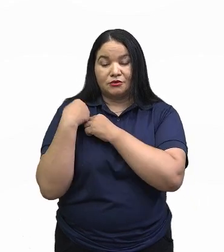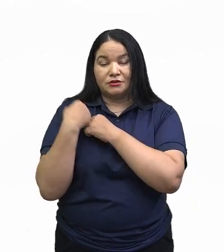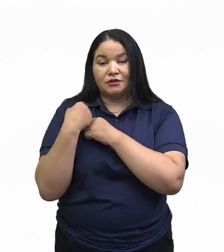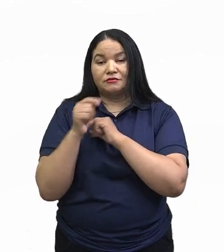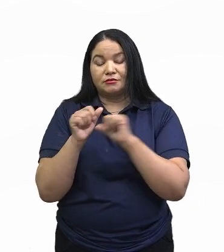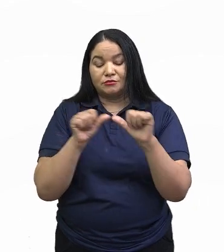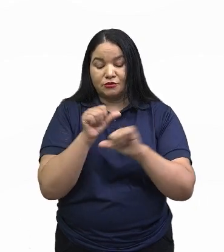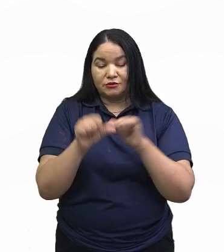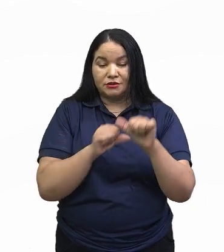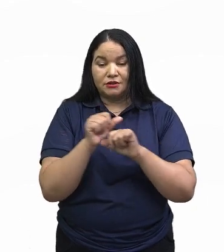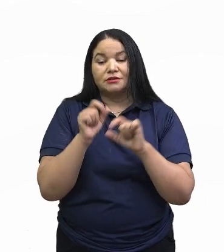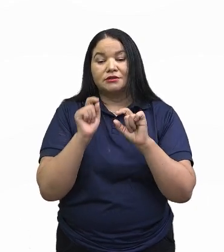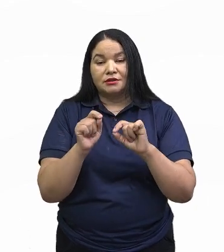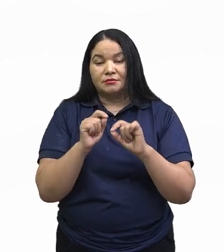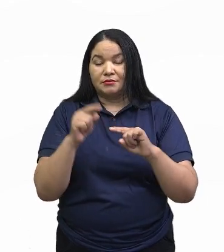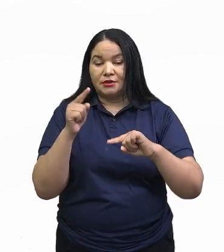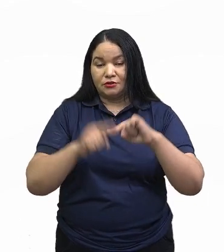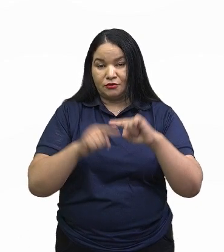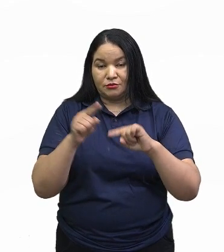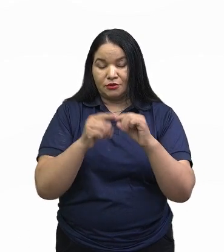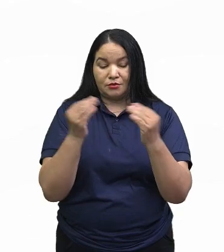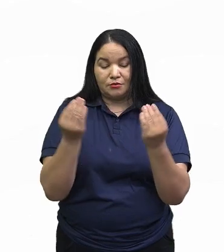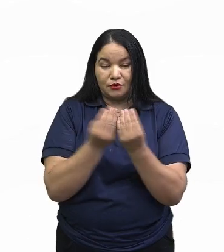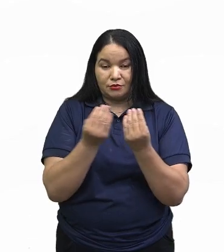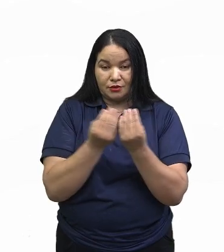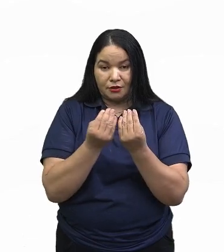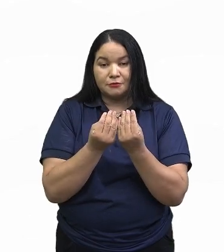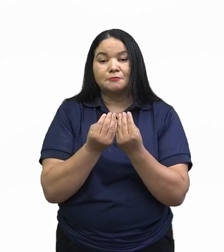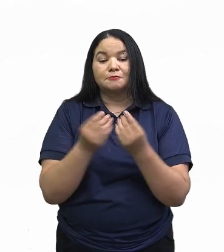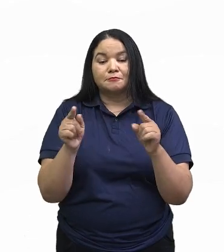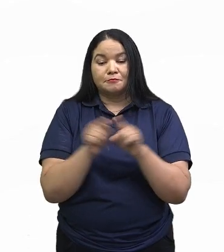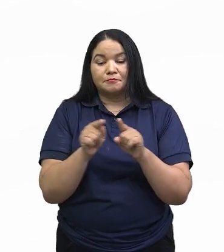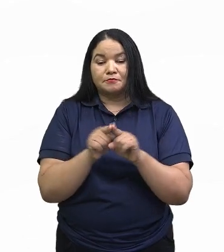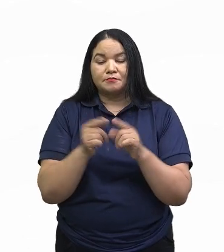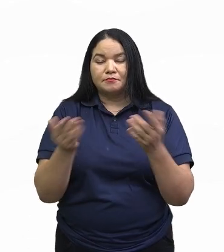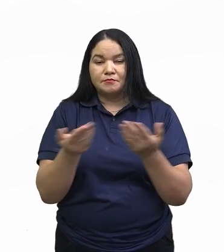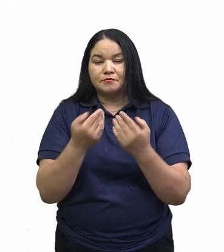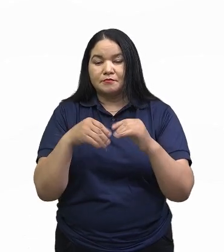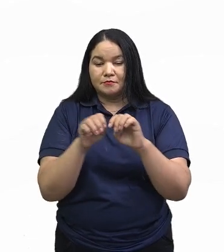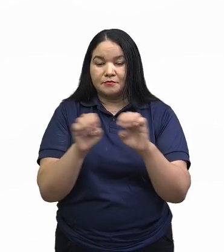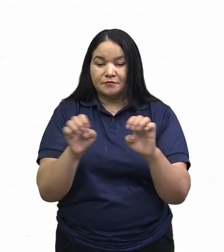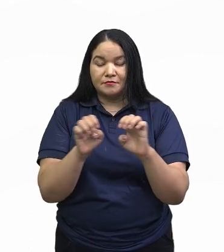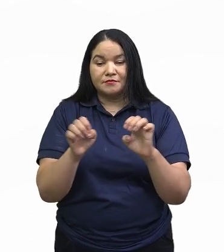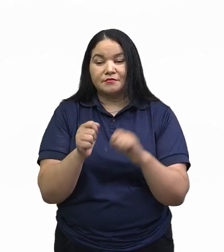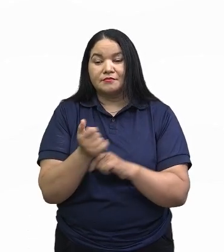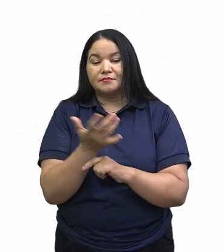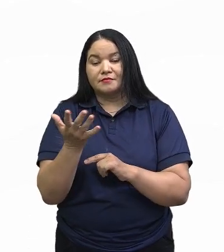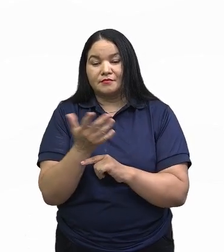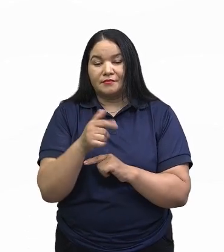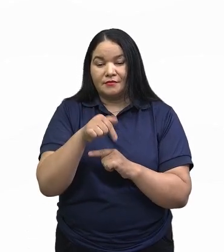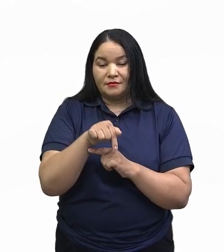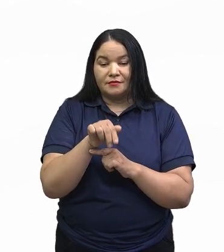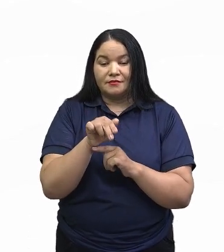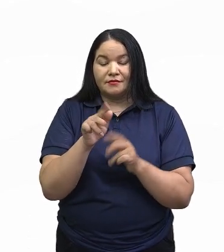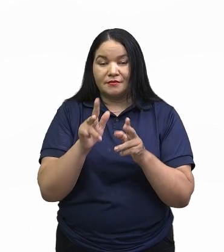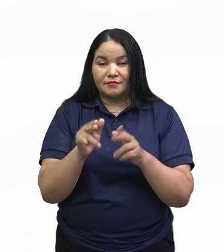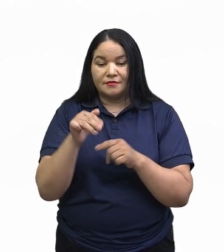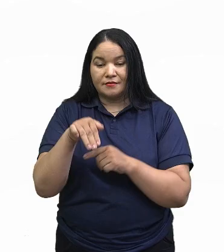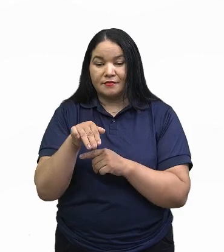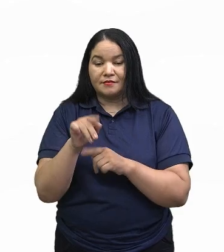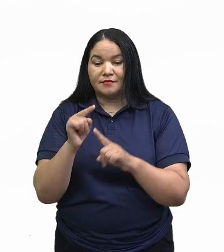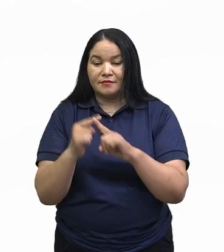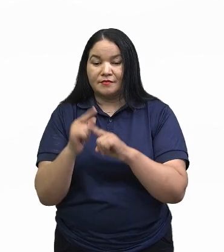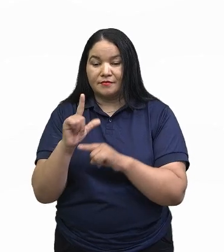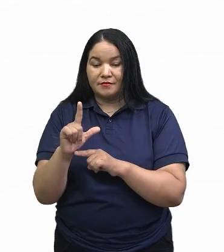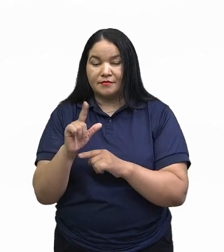estado físico da substância. A equação para calcular, então, o nosso calor específico é Q igual a mL, onde